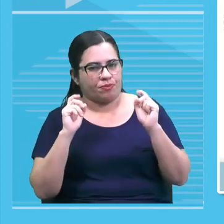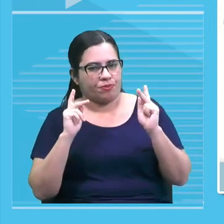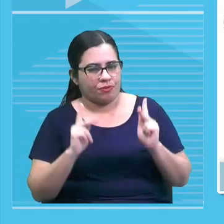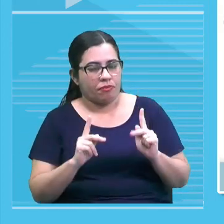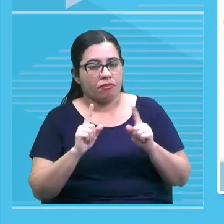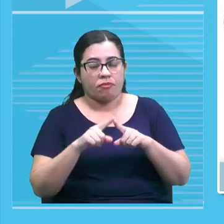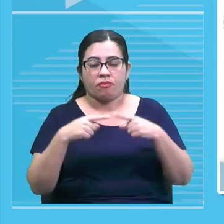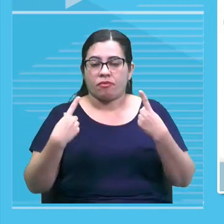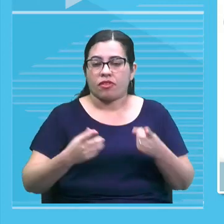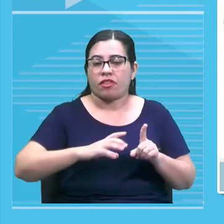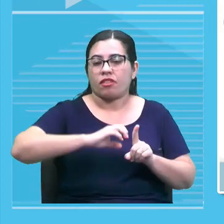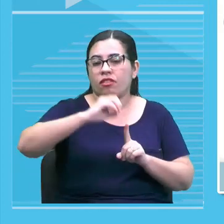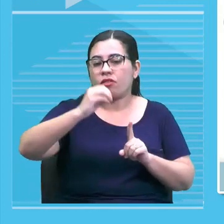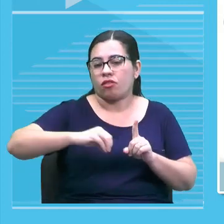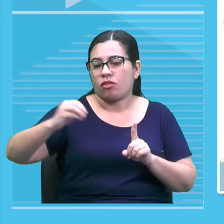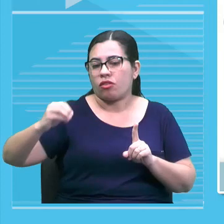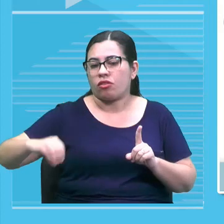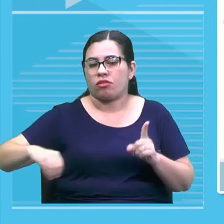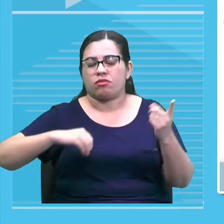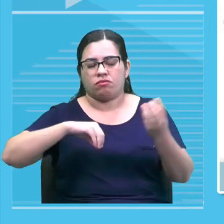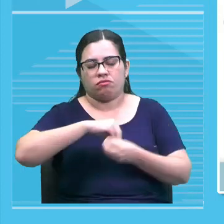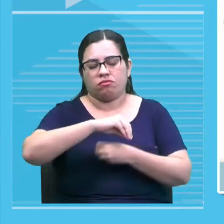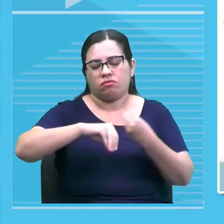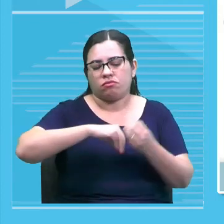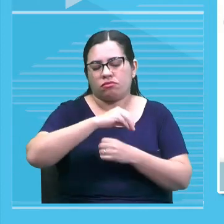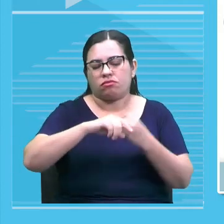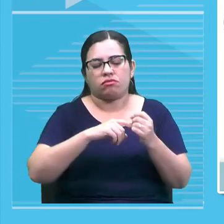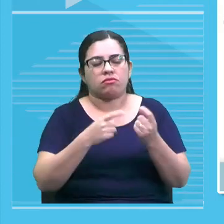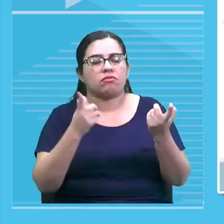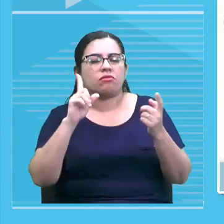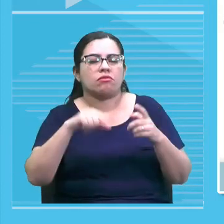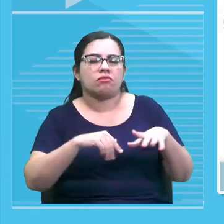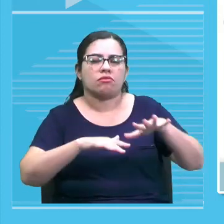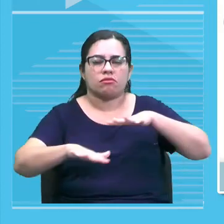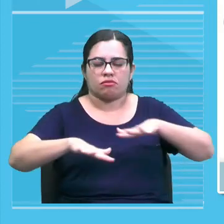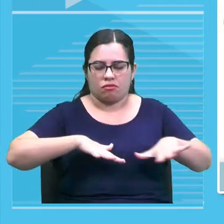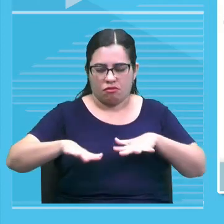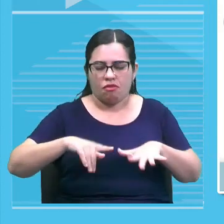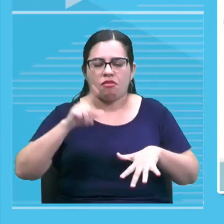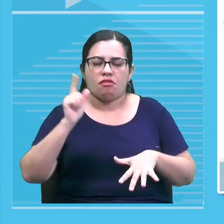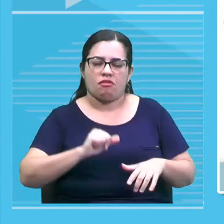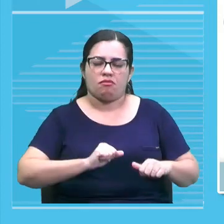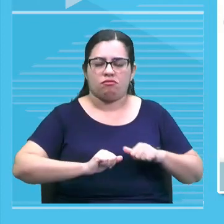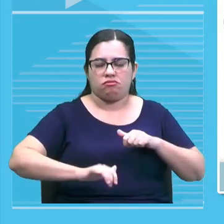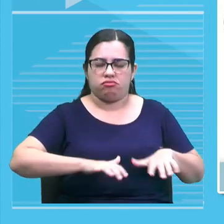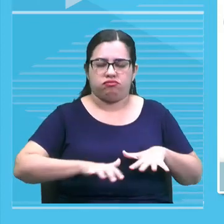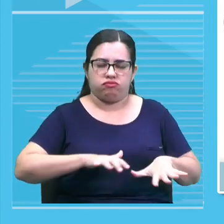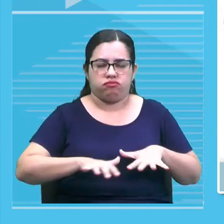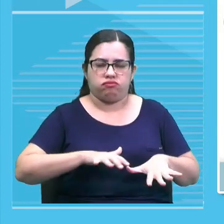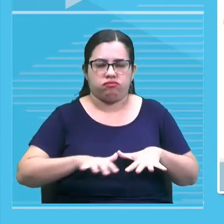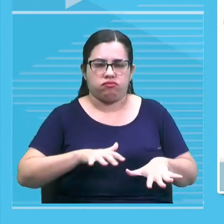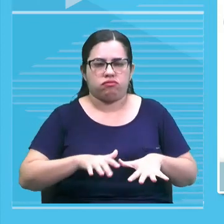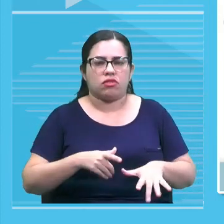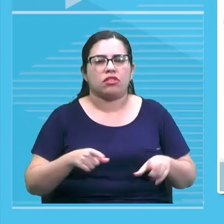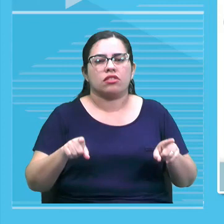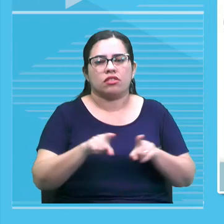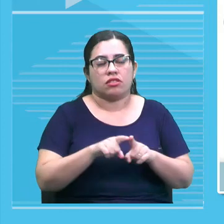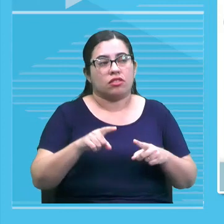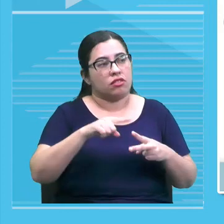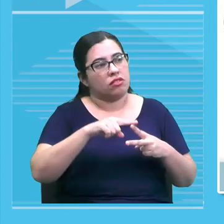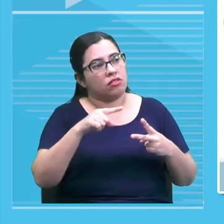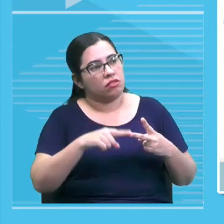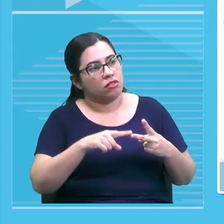nas ondas mistas você tem um movimento vibratório transversal e